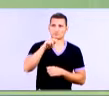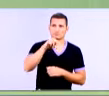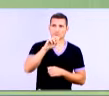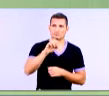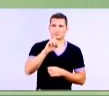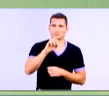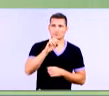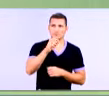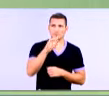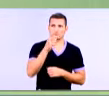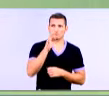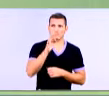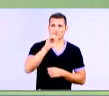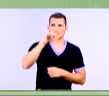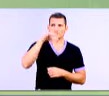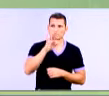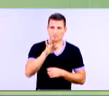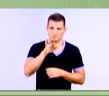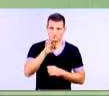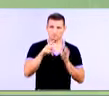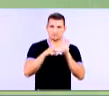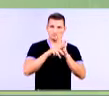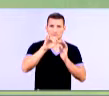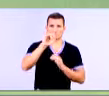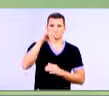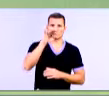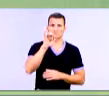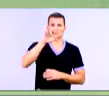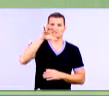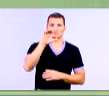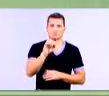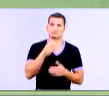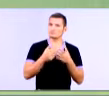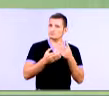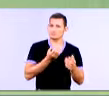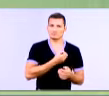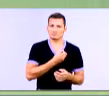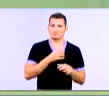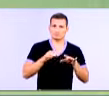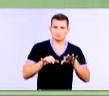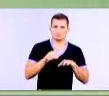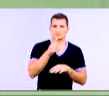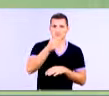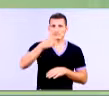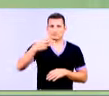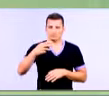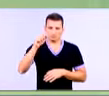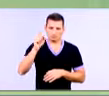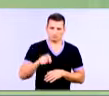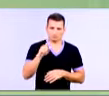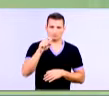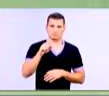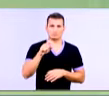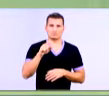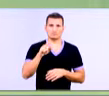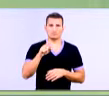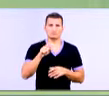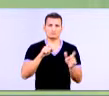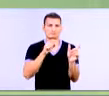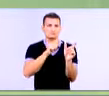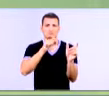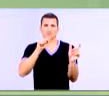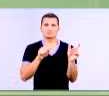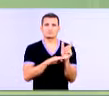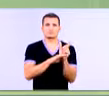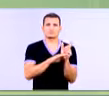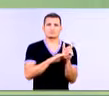de inteiro. Então, qualquer número que eu digitar, 1, 2, 3, na hora que der um Enter, o número que eu digitei